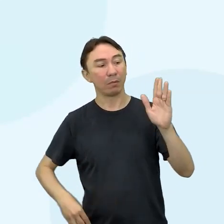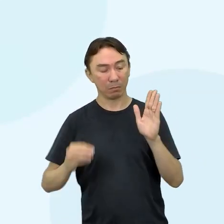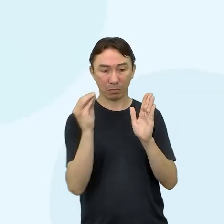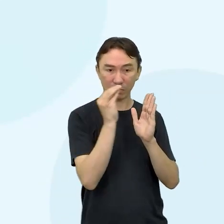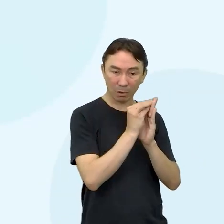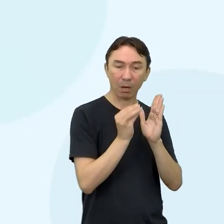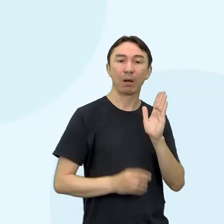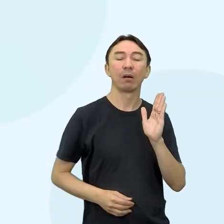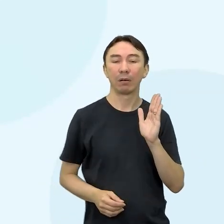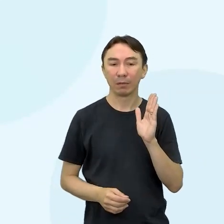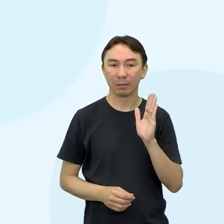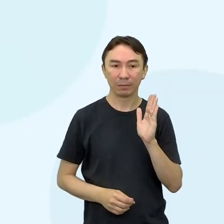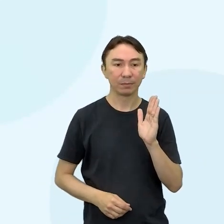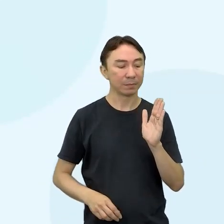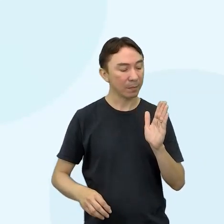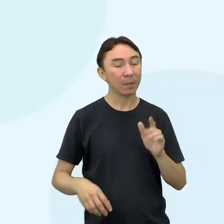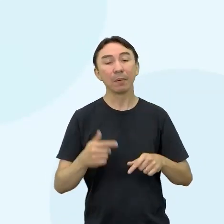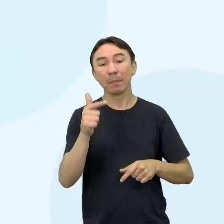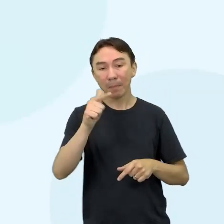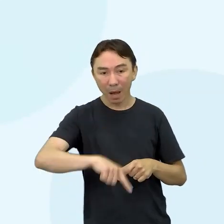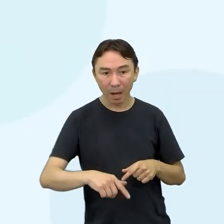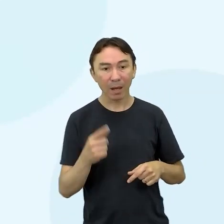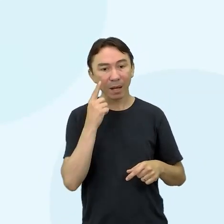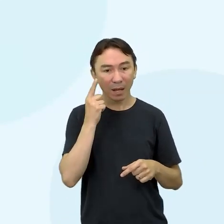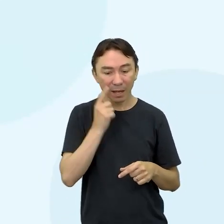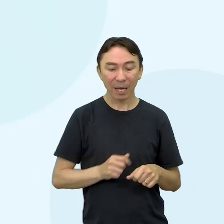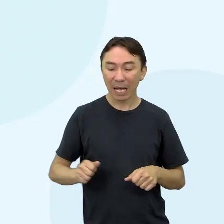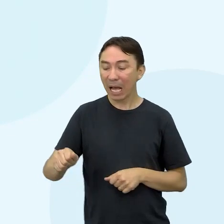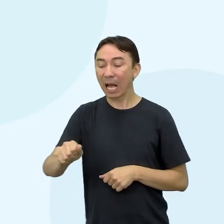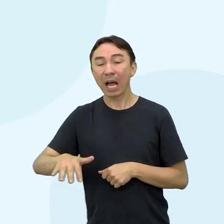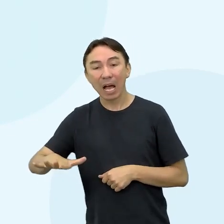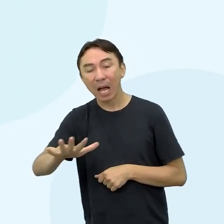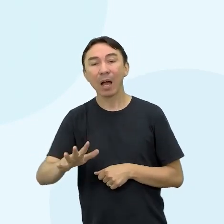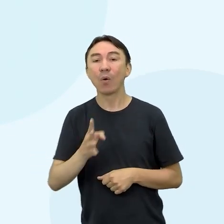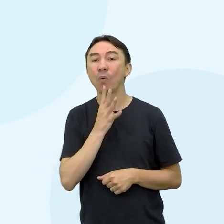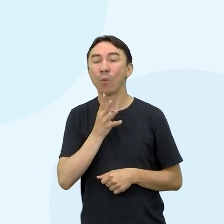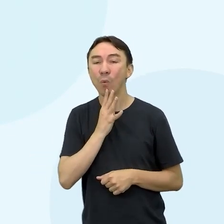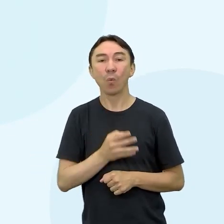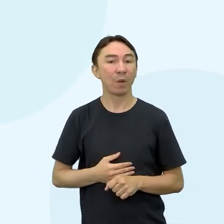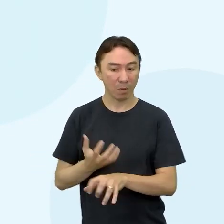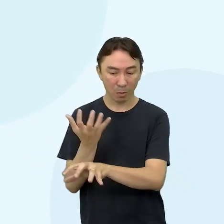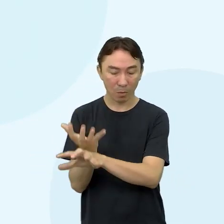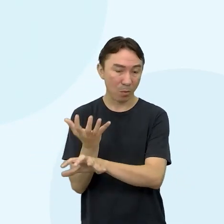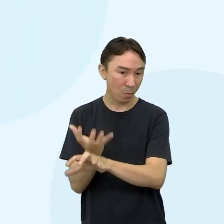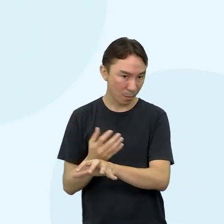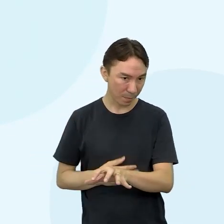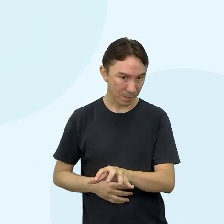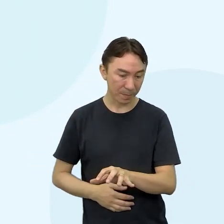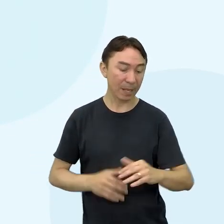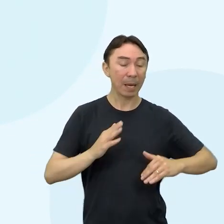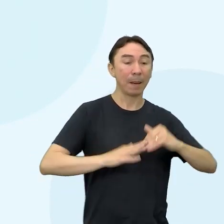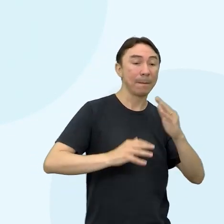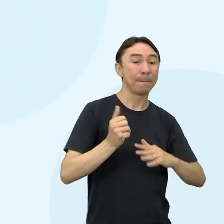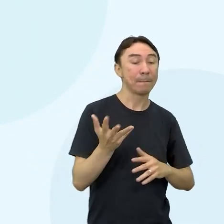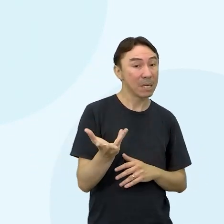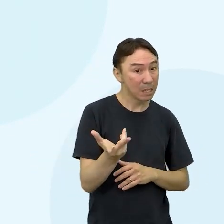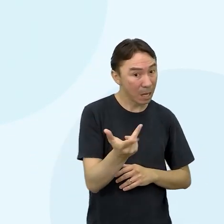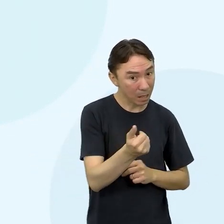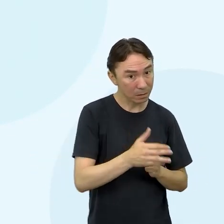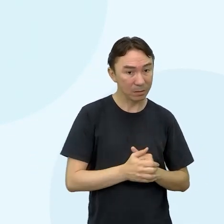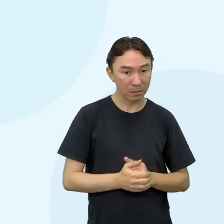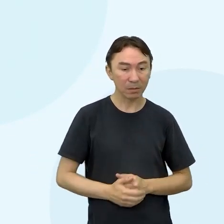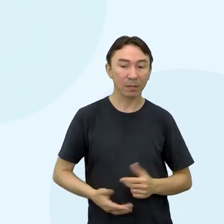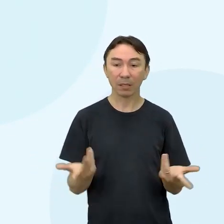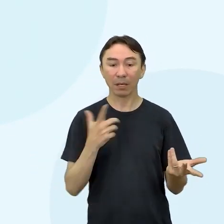estudantes, também o componente curricular ou área do conhecimento, as habilidades a serem trabalhadas, a